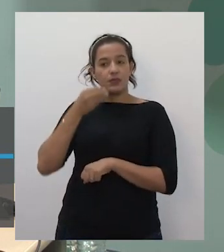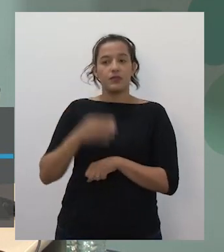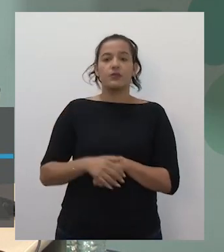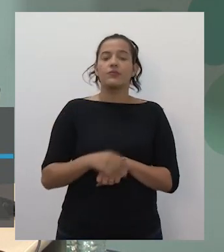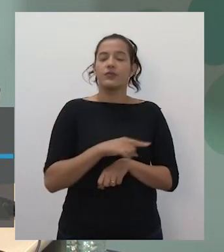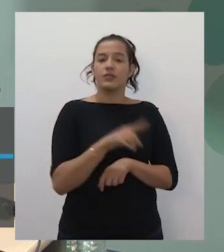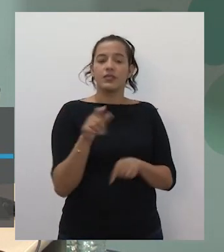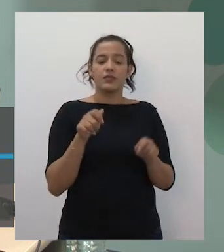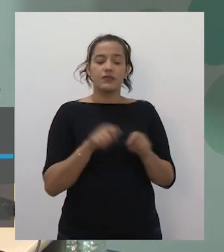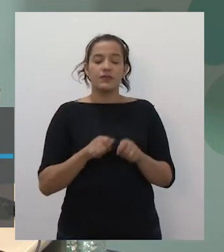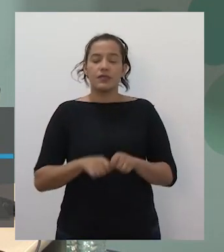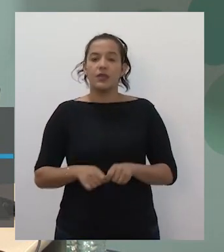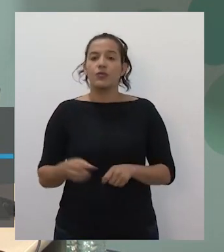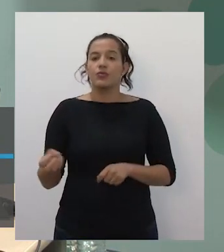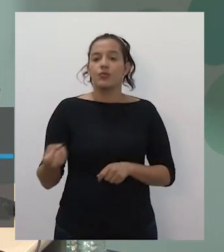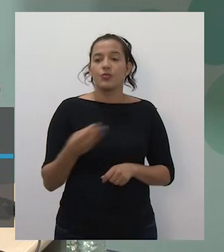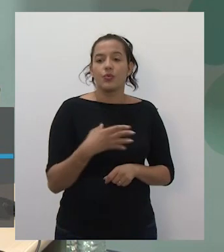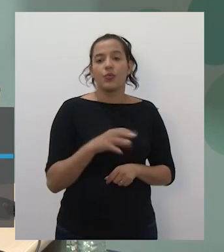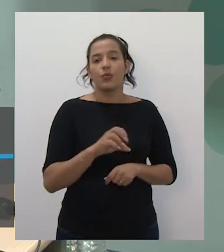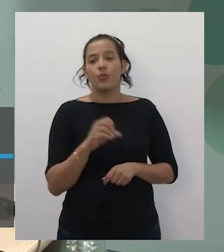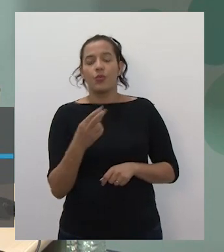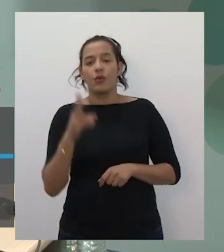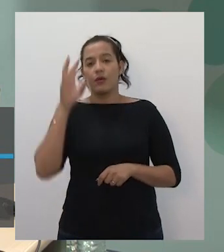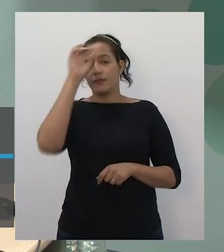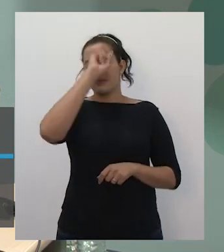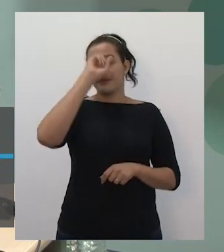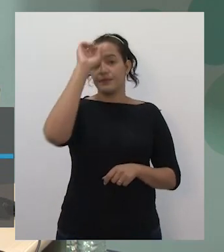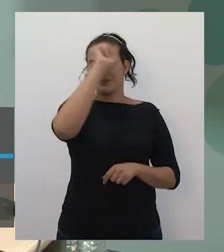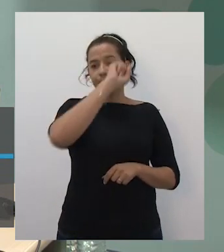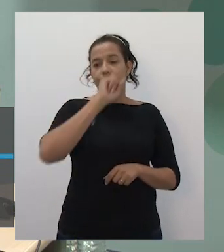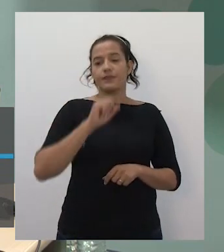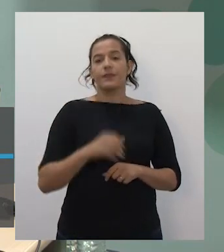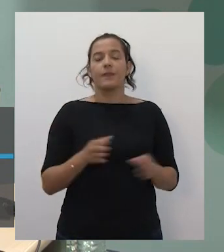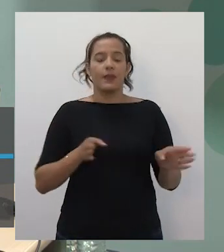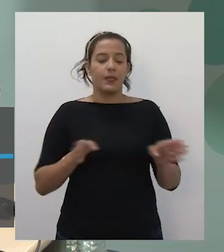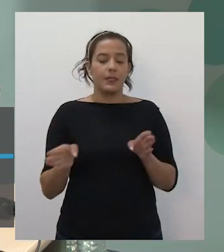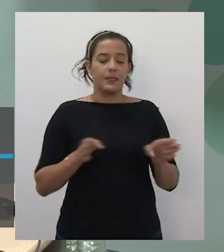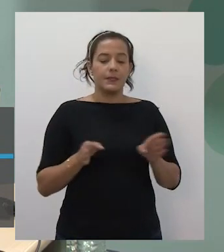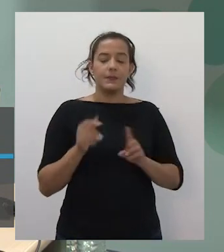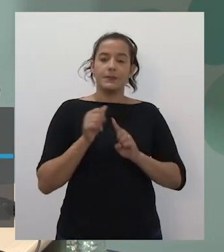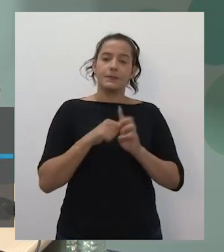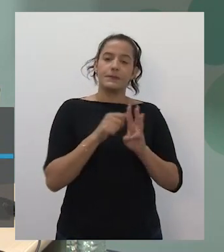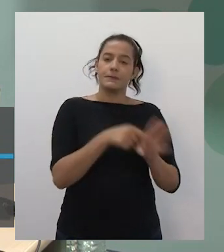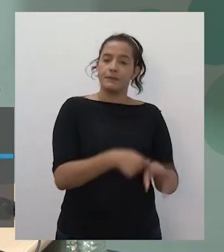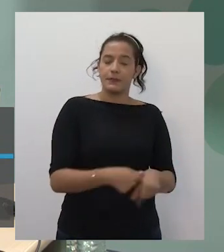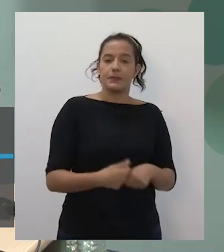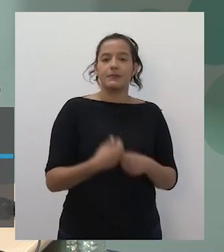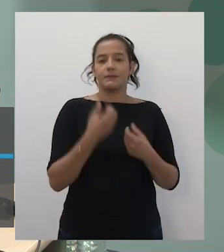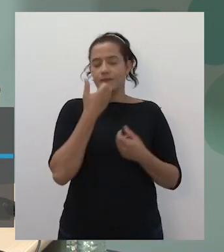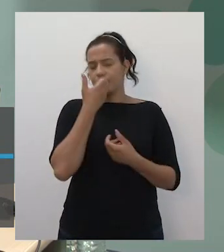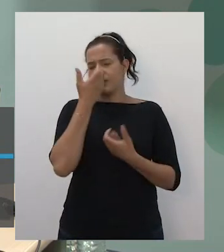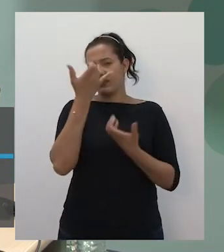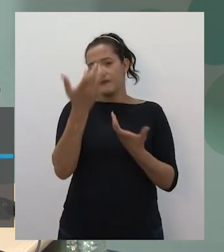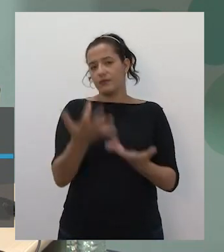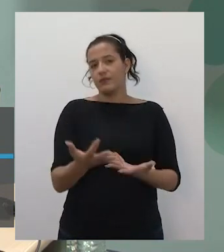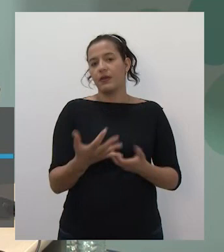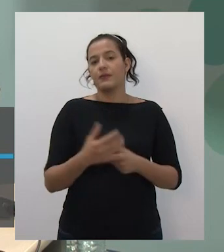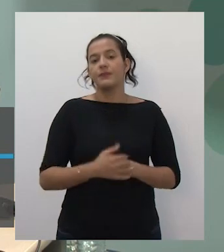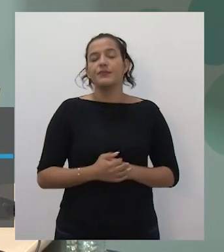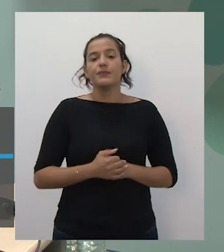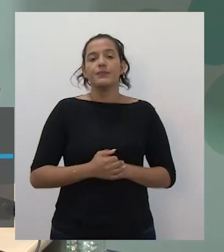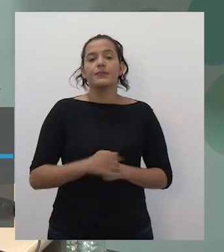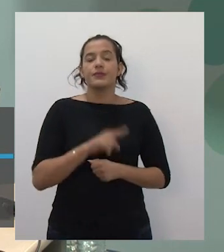vocês fizeram de novo ou aprenderam, né? Durante esse período, dos últimos meses aí, né? Conte para nós, né? A sua experiência, o que